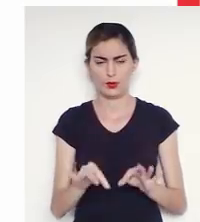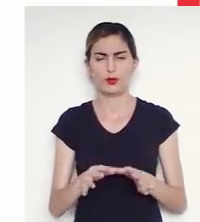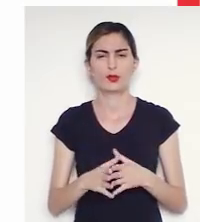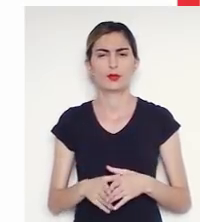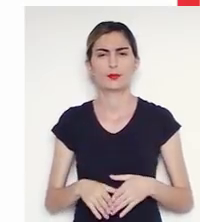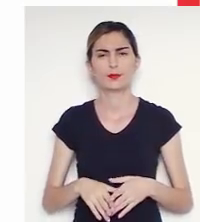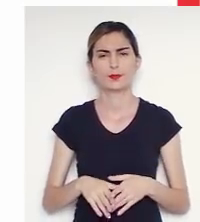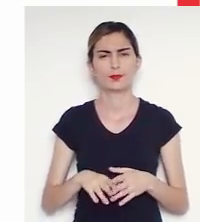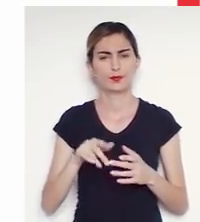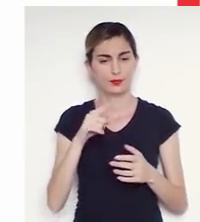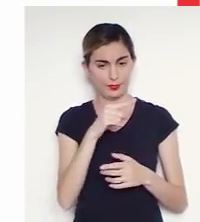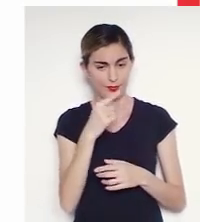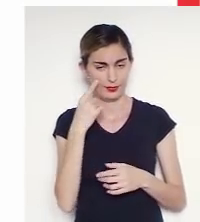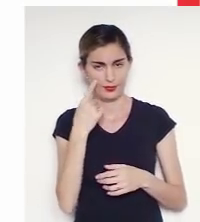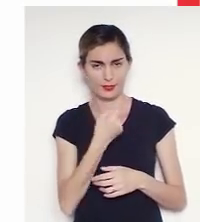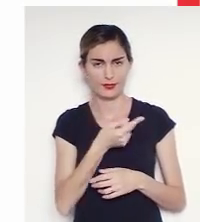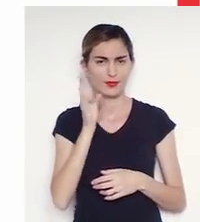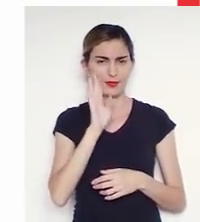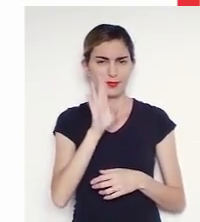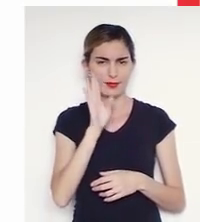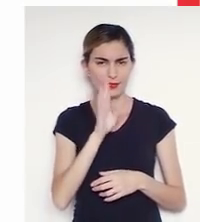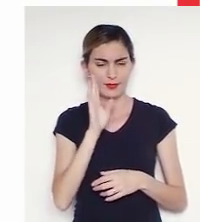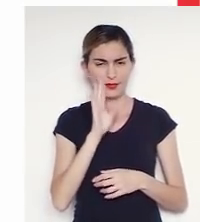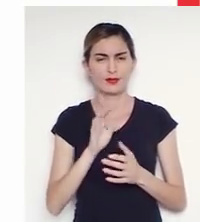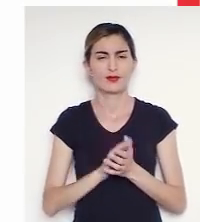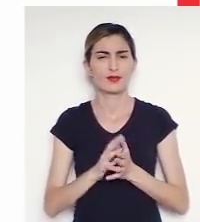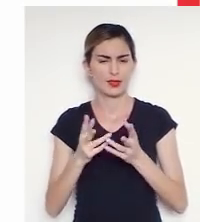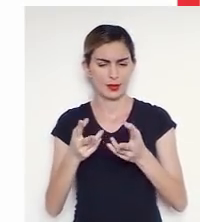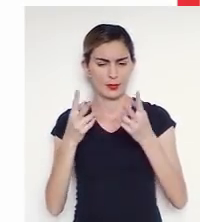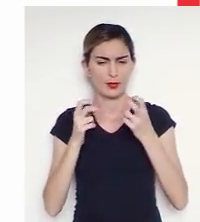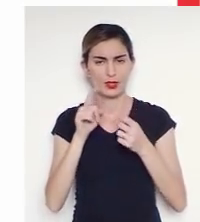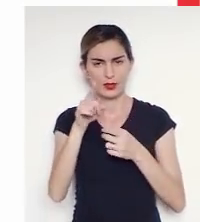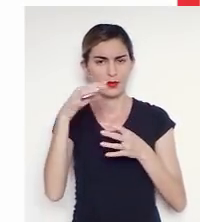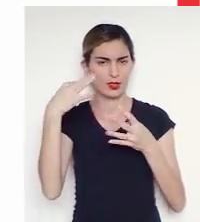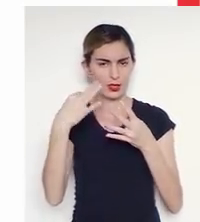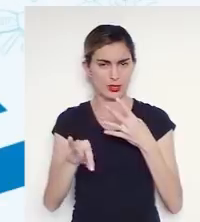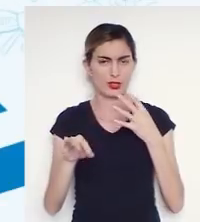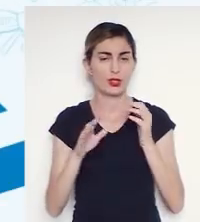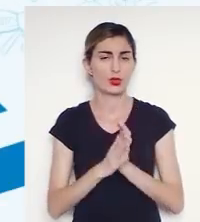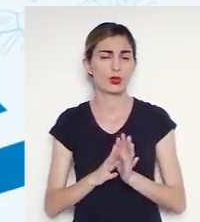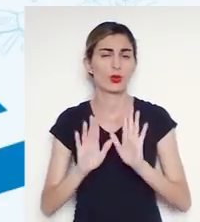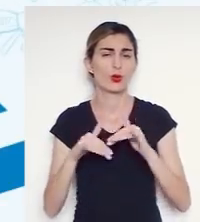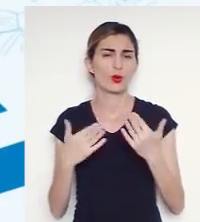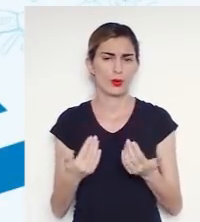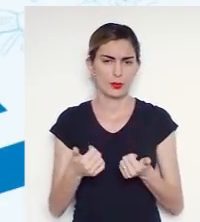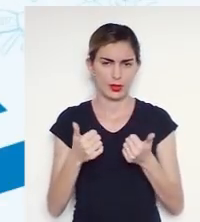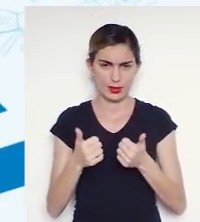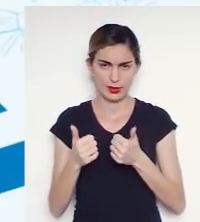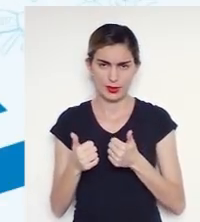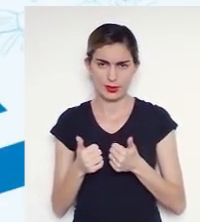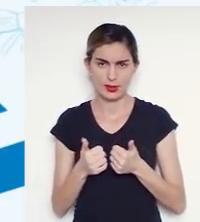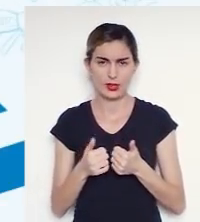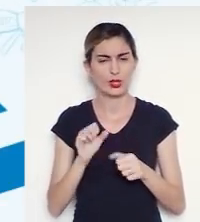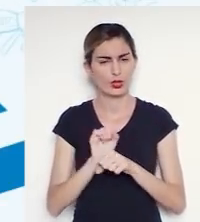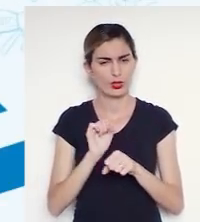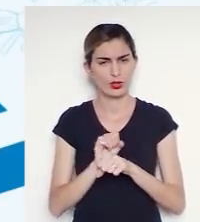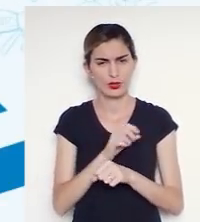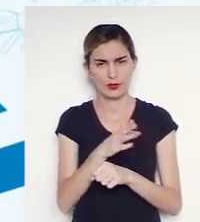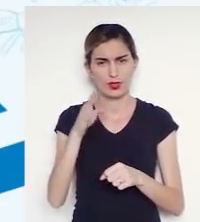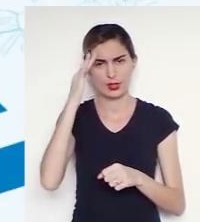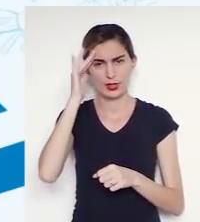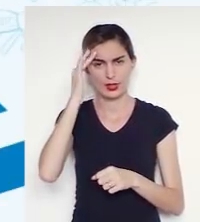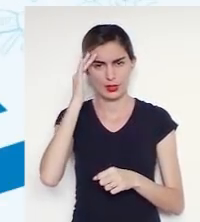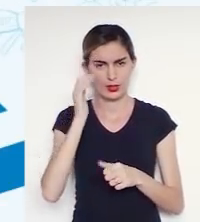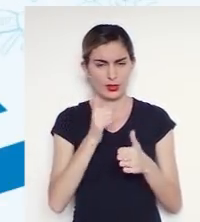lá. Aê, legal, muito bem. Percebi que você acertou. E aí, pessoal, beleza? Eu espero que você